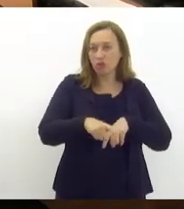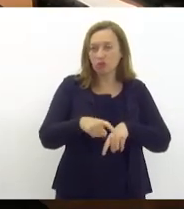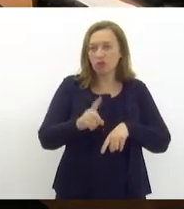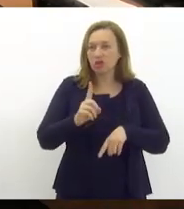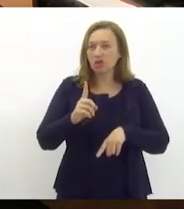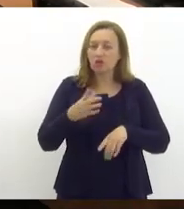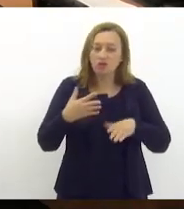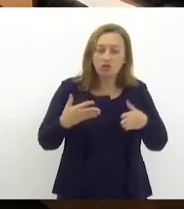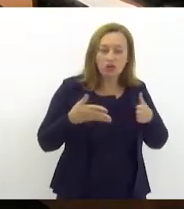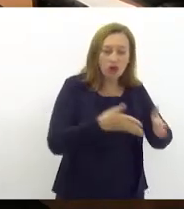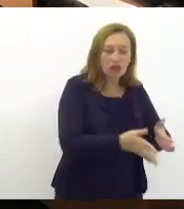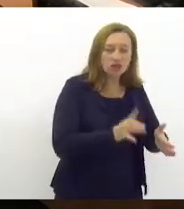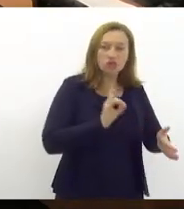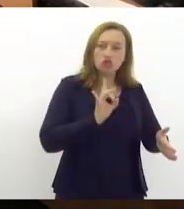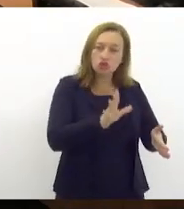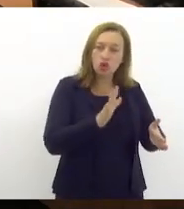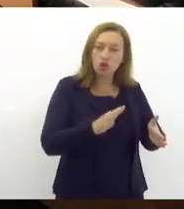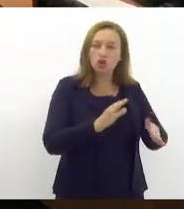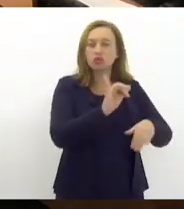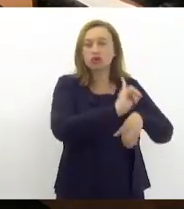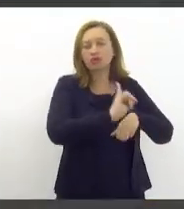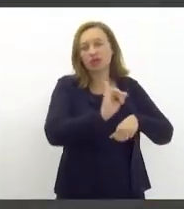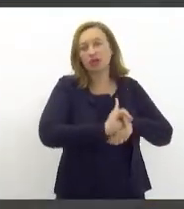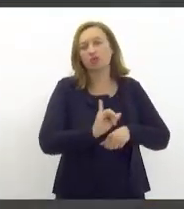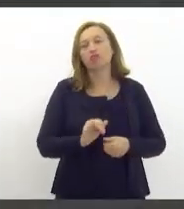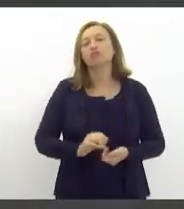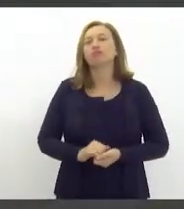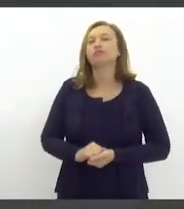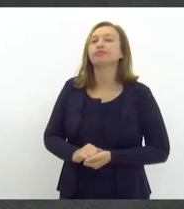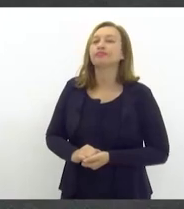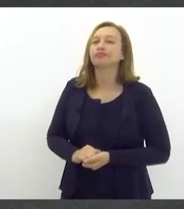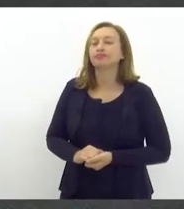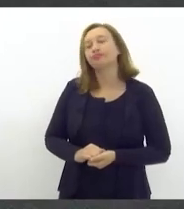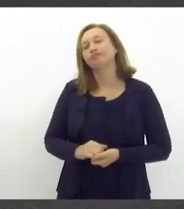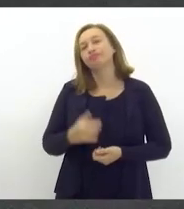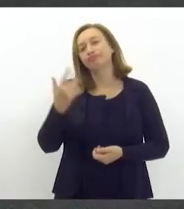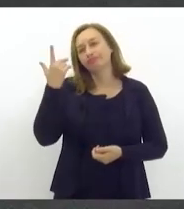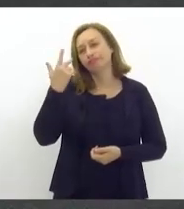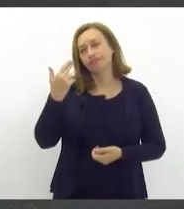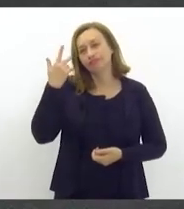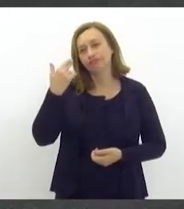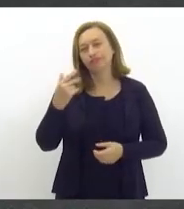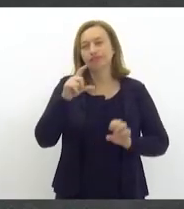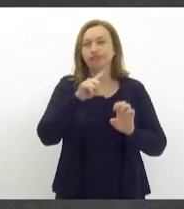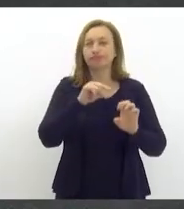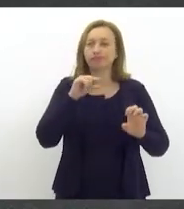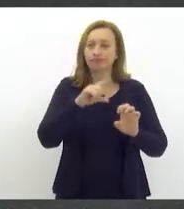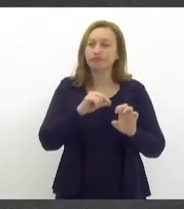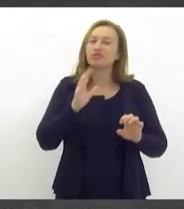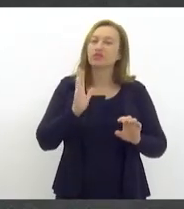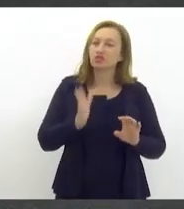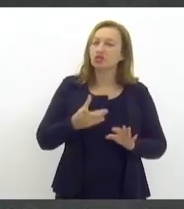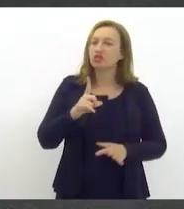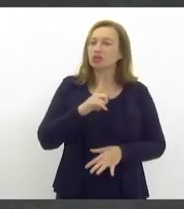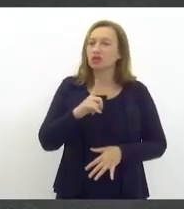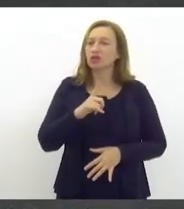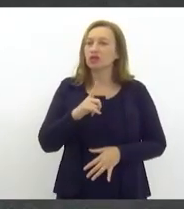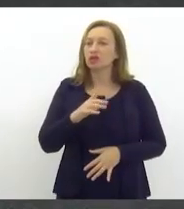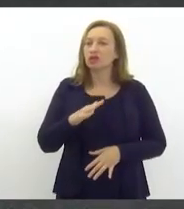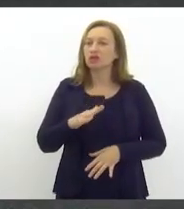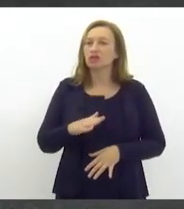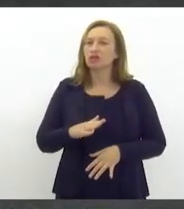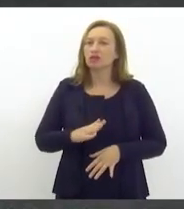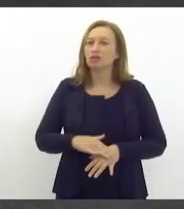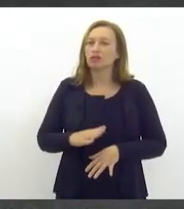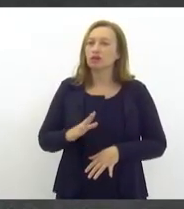tudo concentrado exclusivamente na capital. Geralmente são empreendedores que já têm até mais